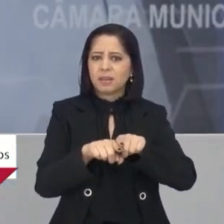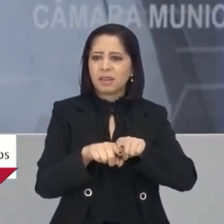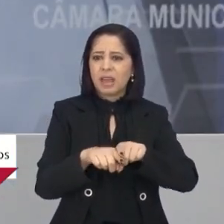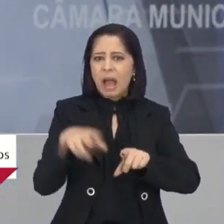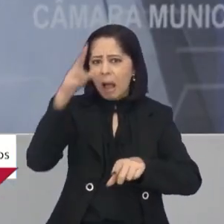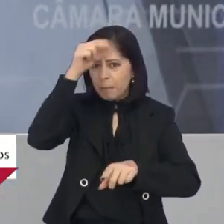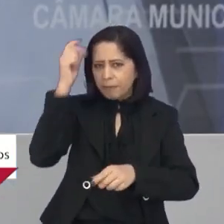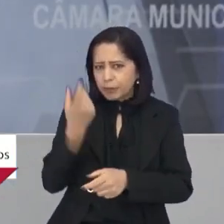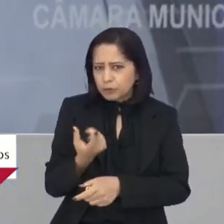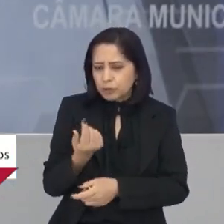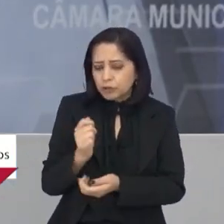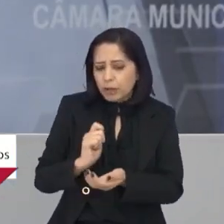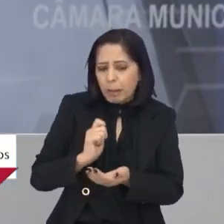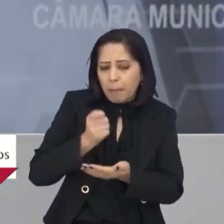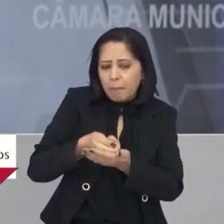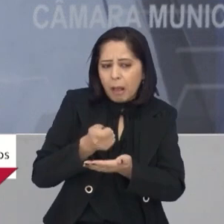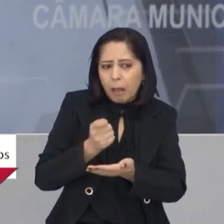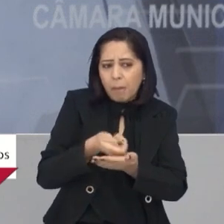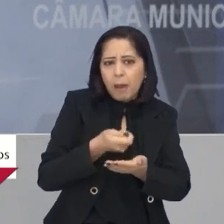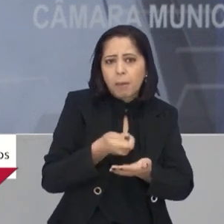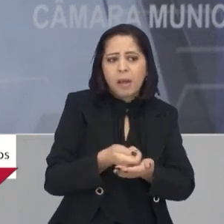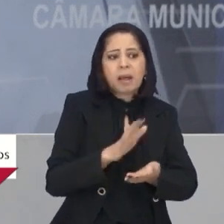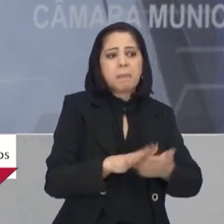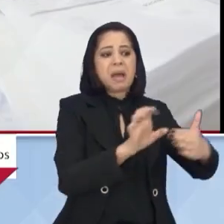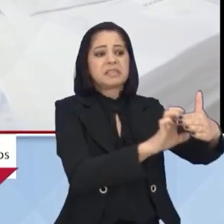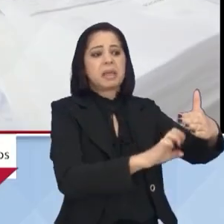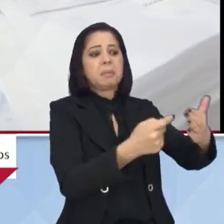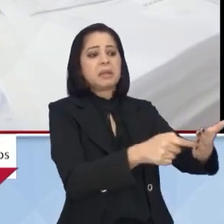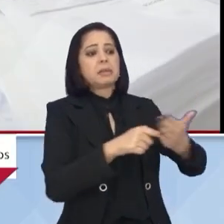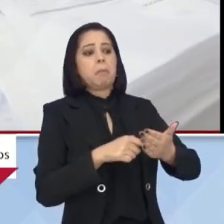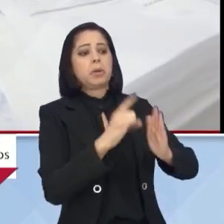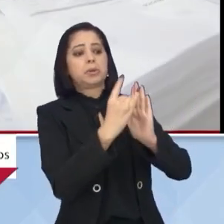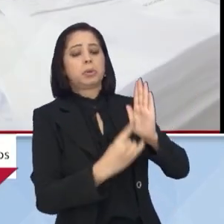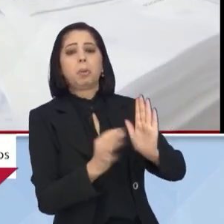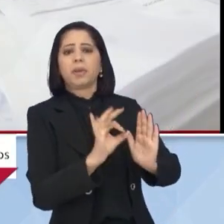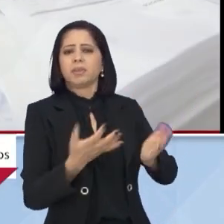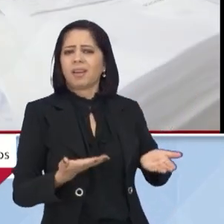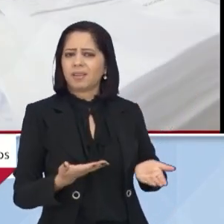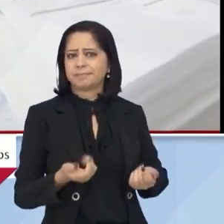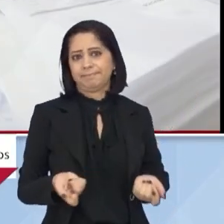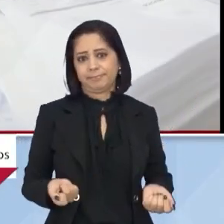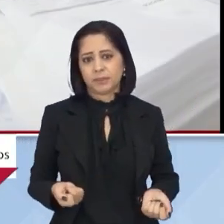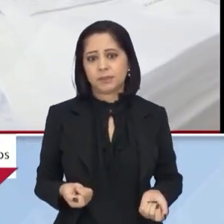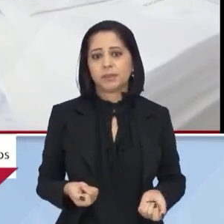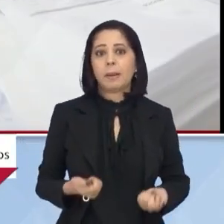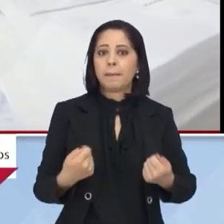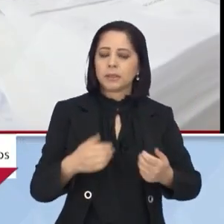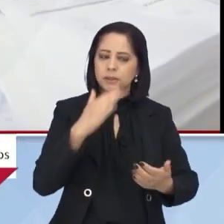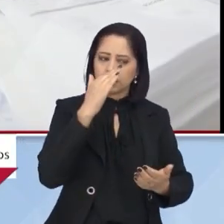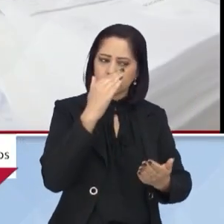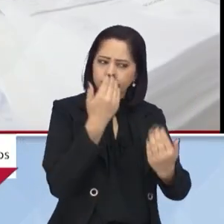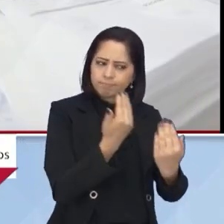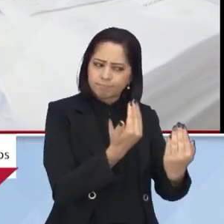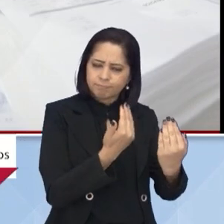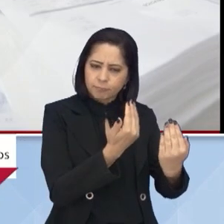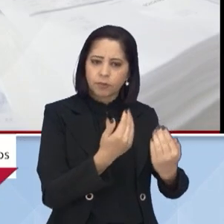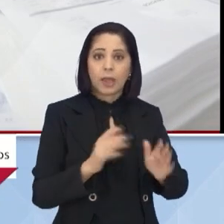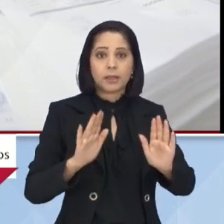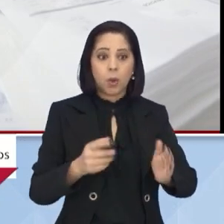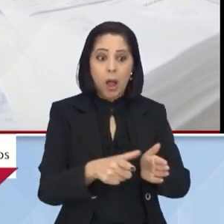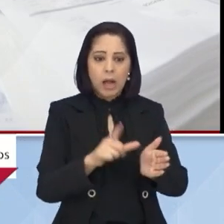que houvesse a comprovação da efetiva prestação do serviço então é importante que na análise dessa